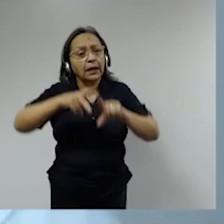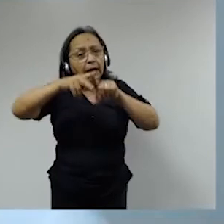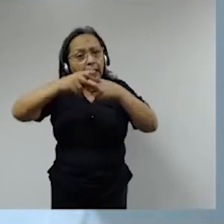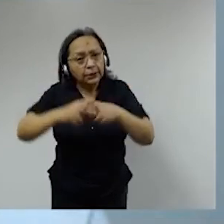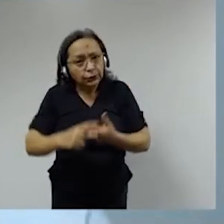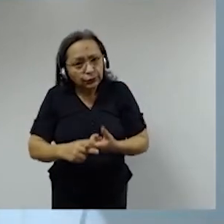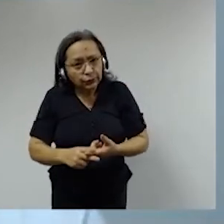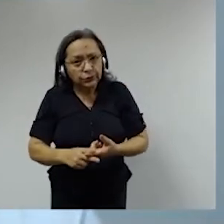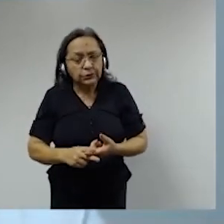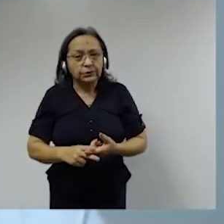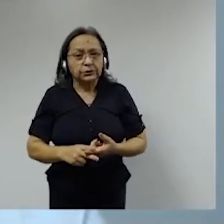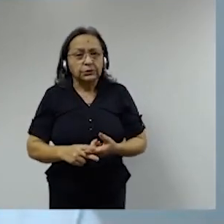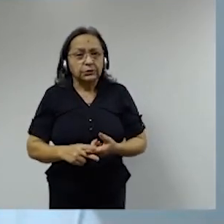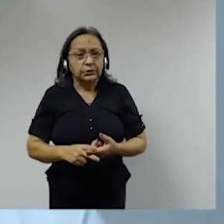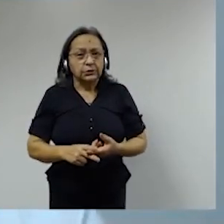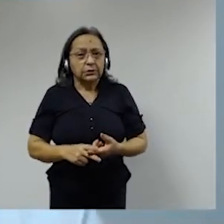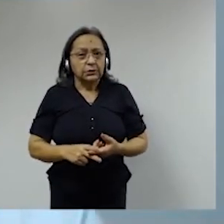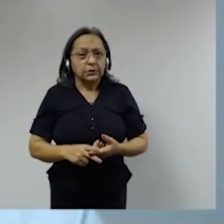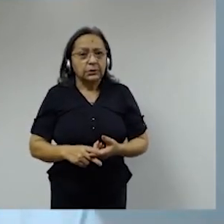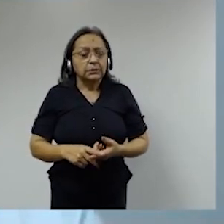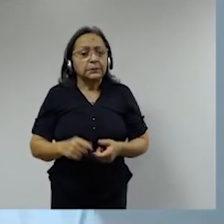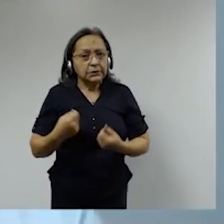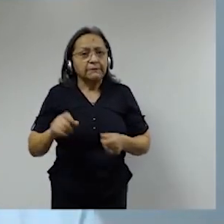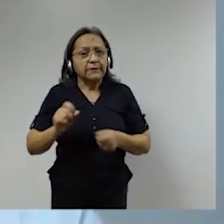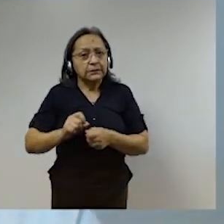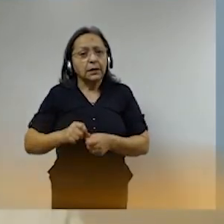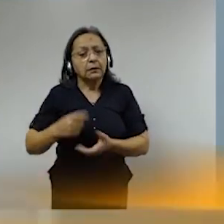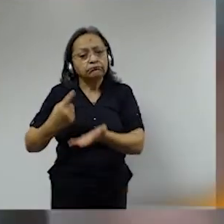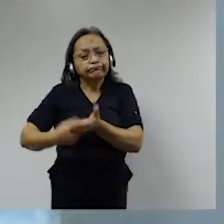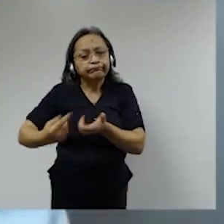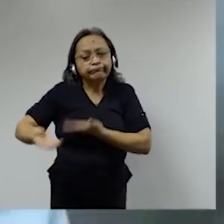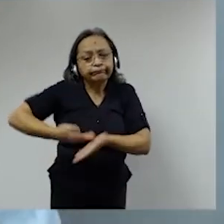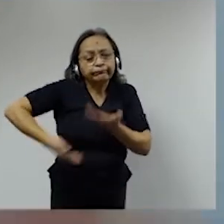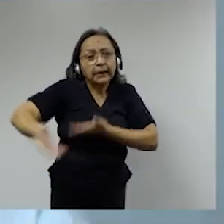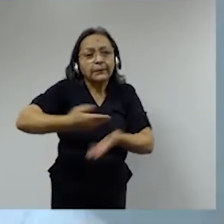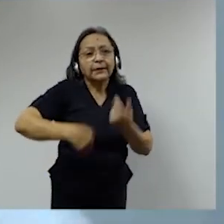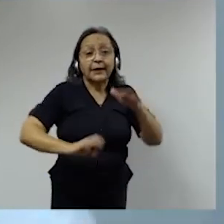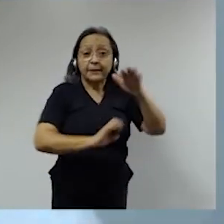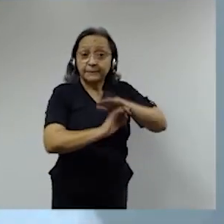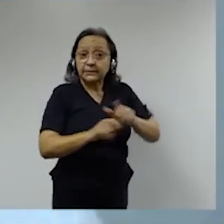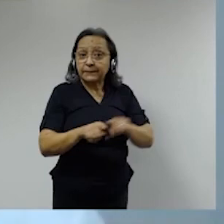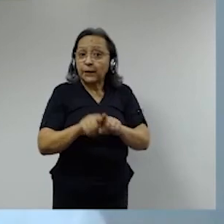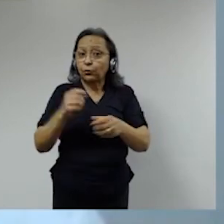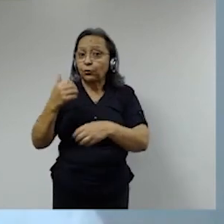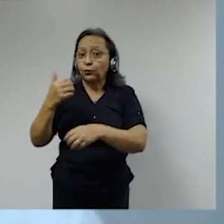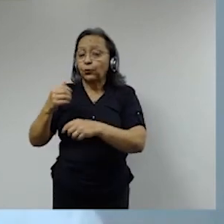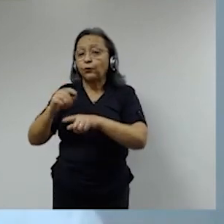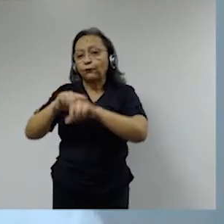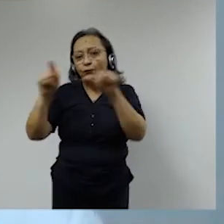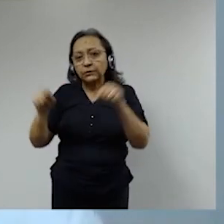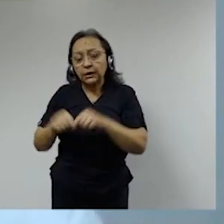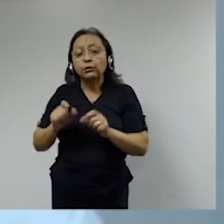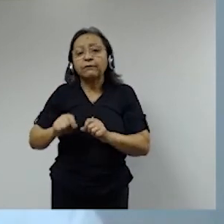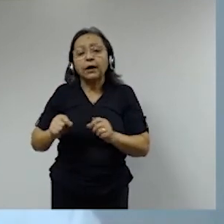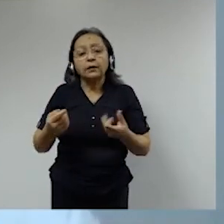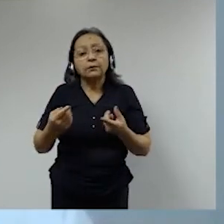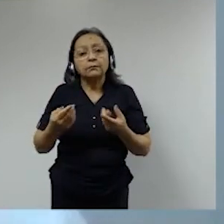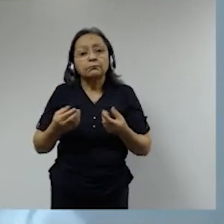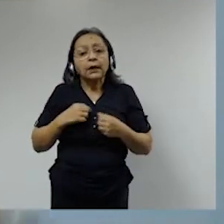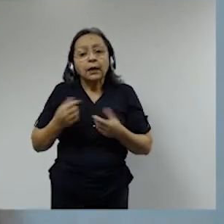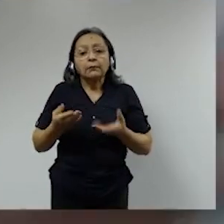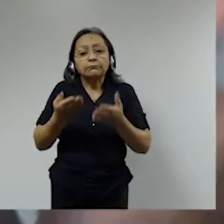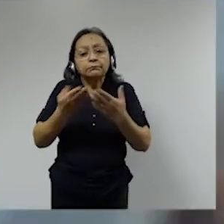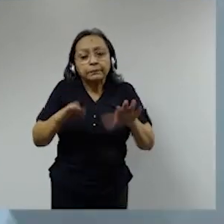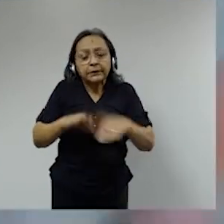ajuste que deve ser feito entre empregado e empregador daquilo que vai corresponder a ressarcimento de